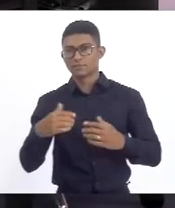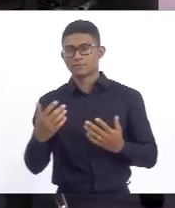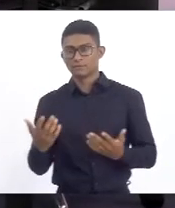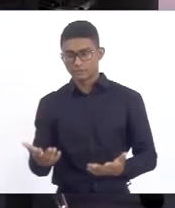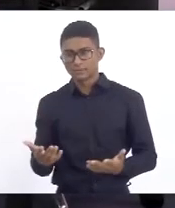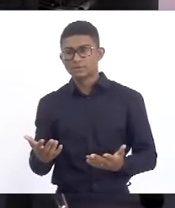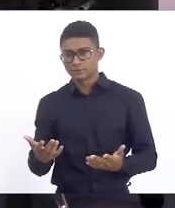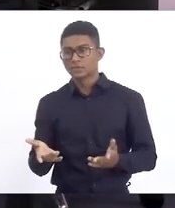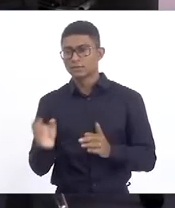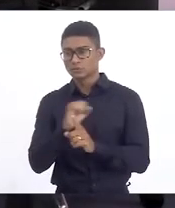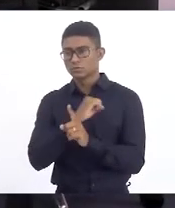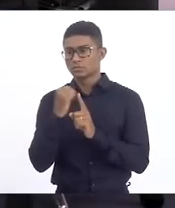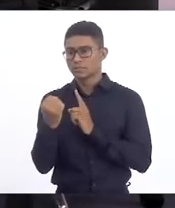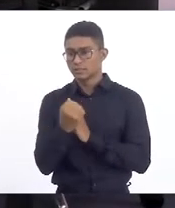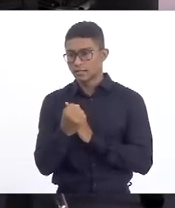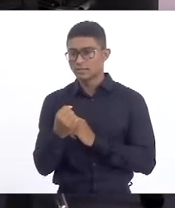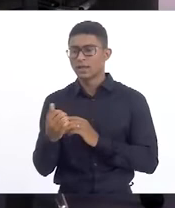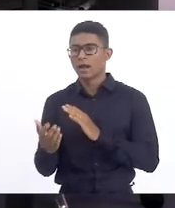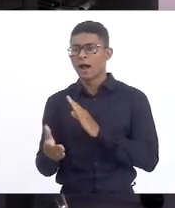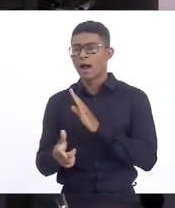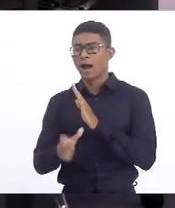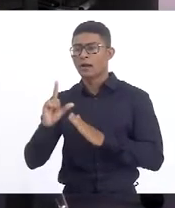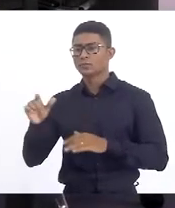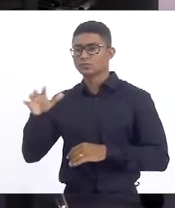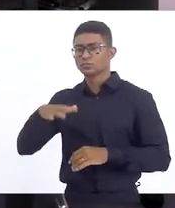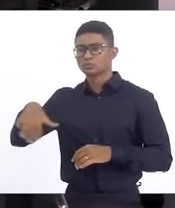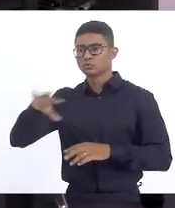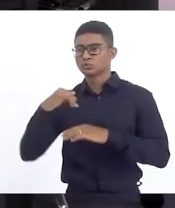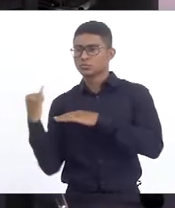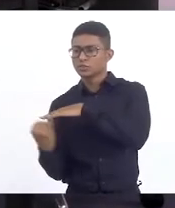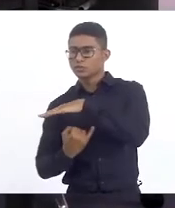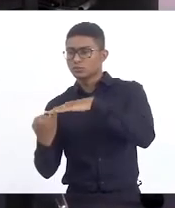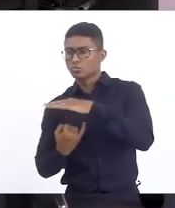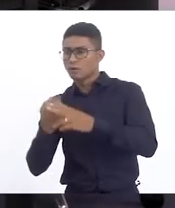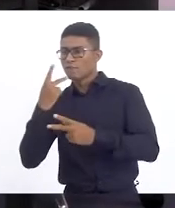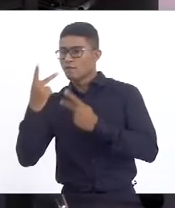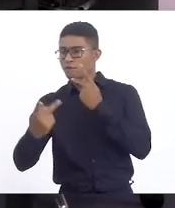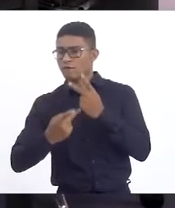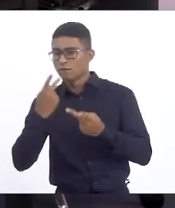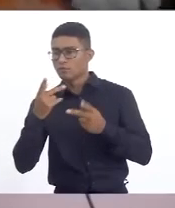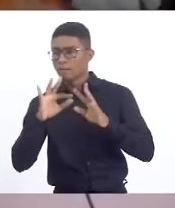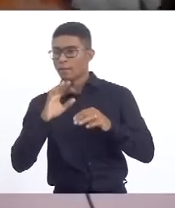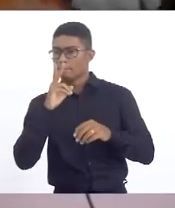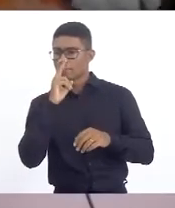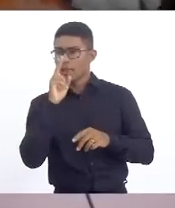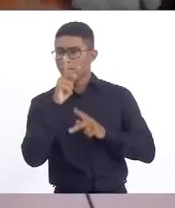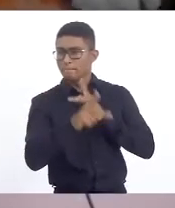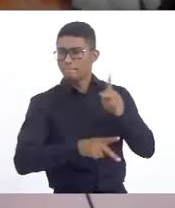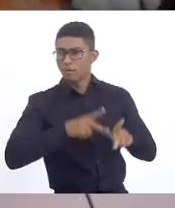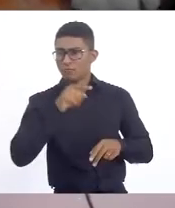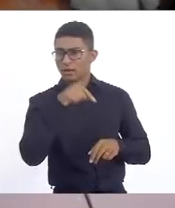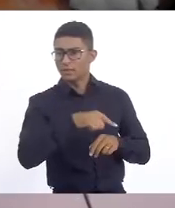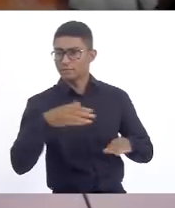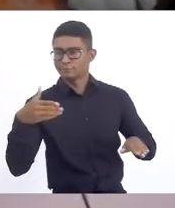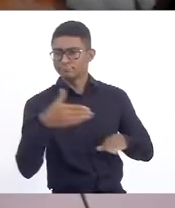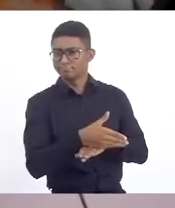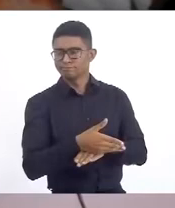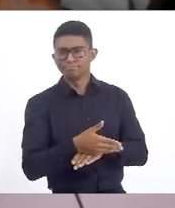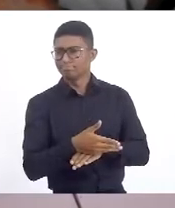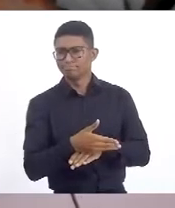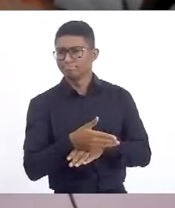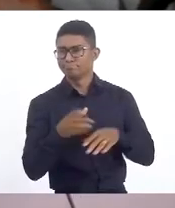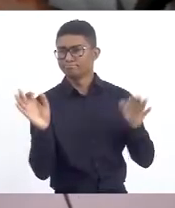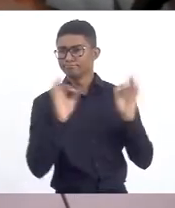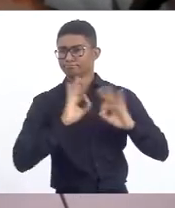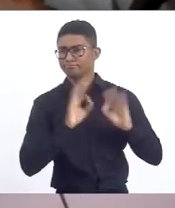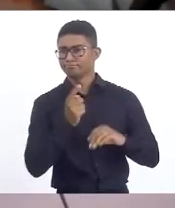falas anteriores todas foram institucionais, e aí eu já registro a ausência da população falando na audiência pública. Mas